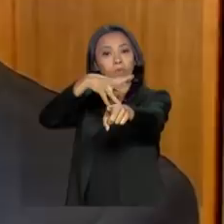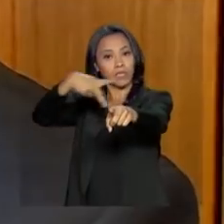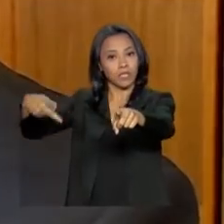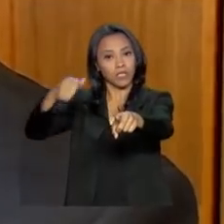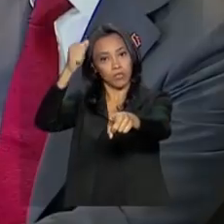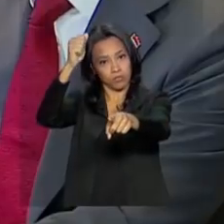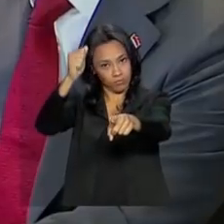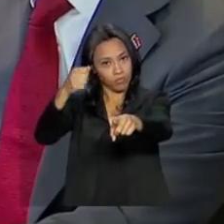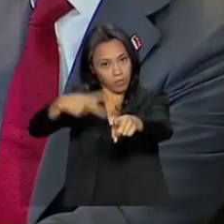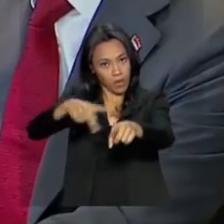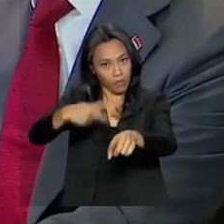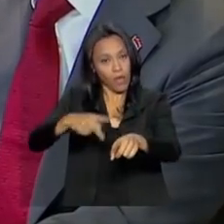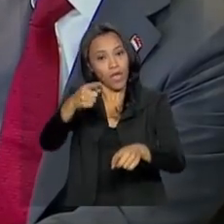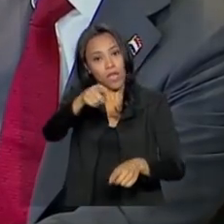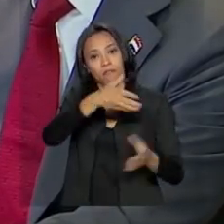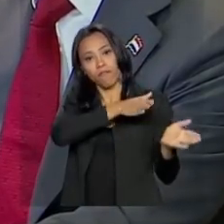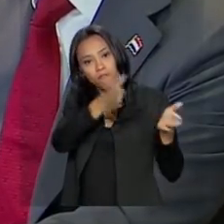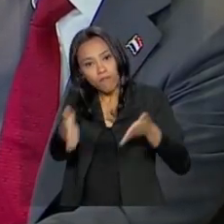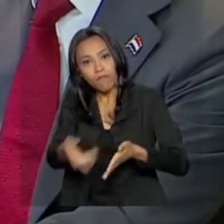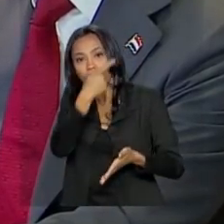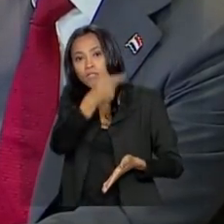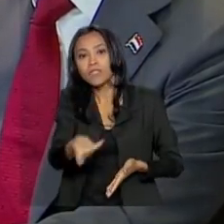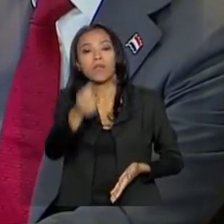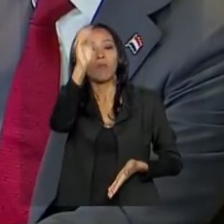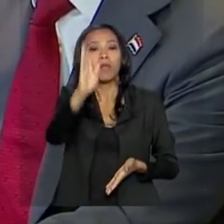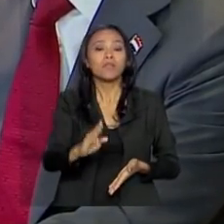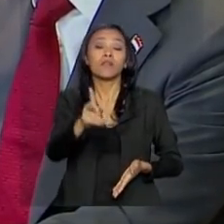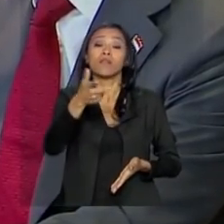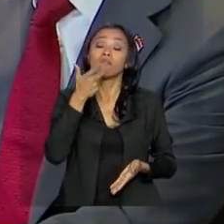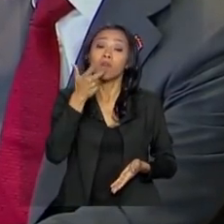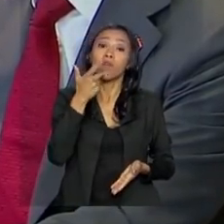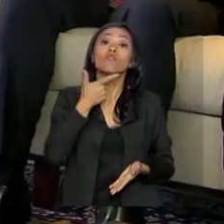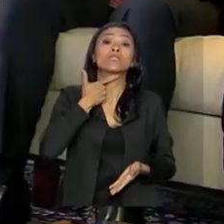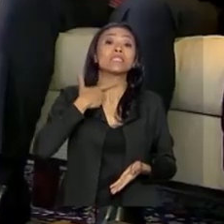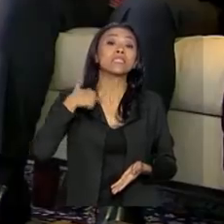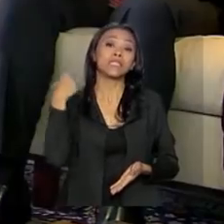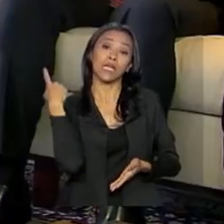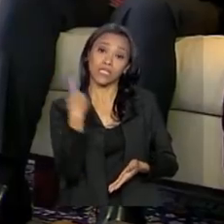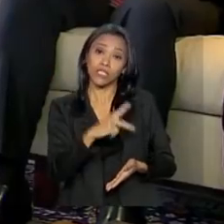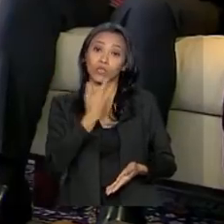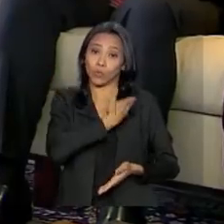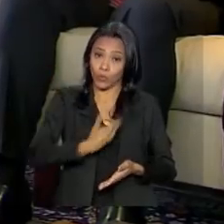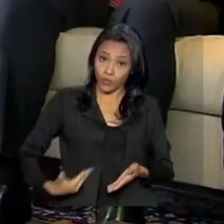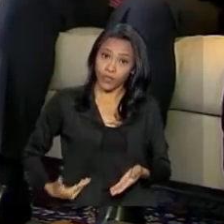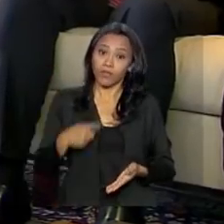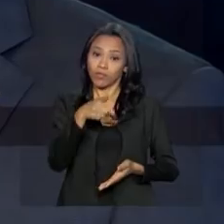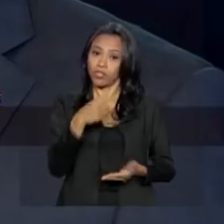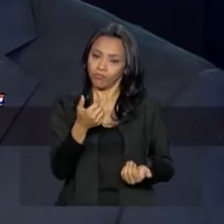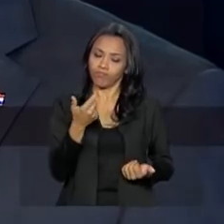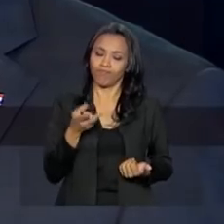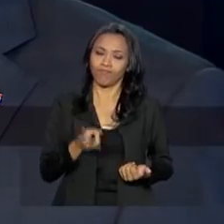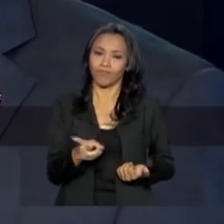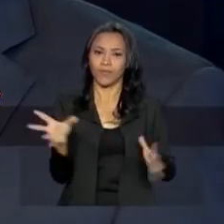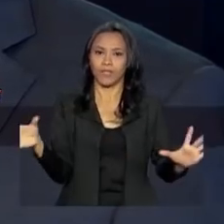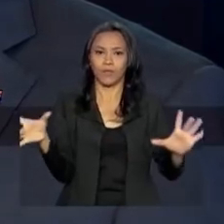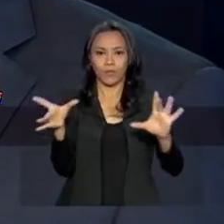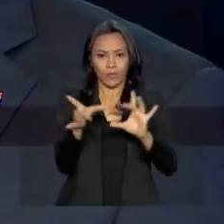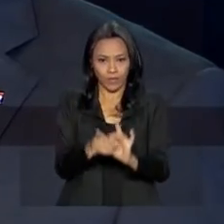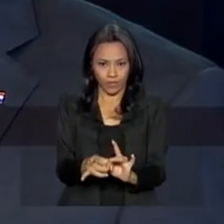o Brasil na época ele destacou vade do governo de investir em obras de ligação com o